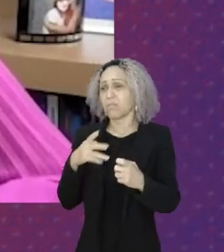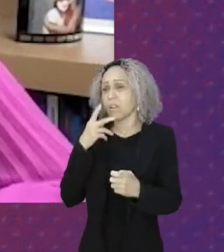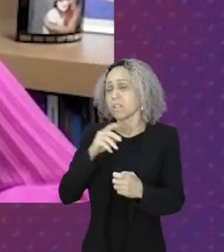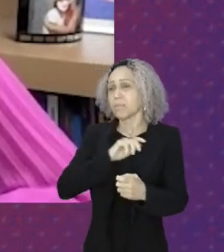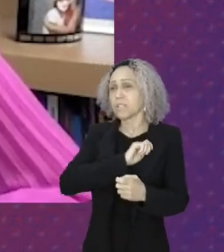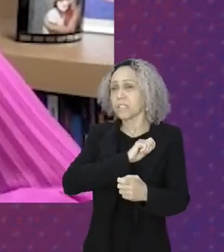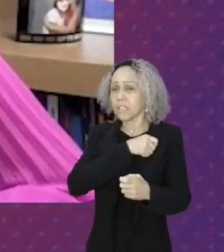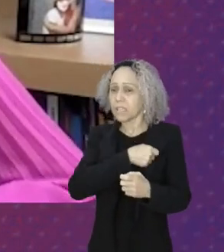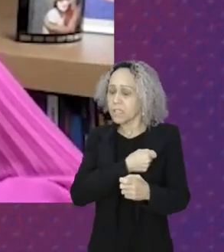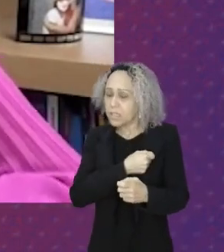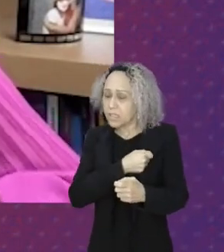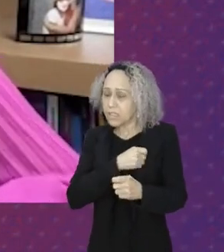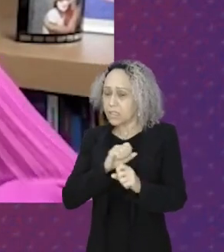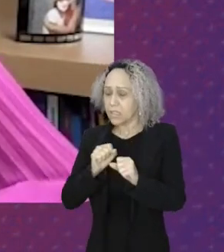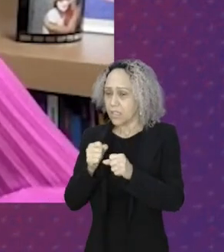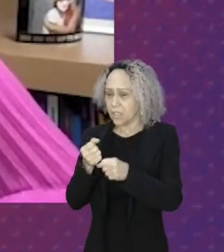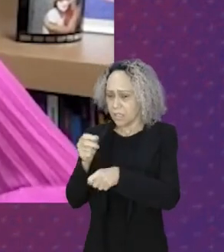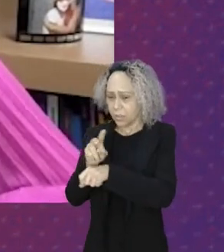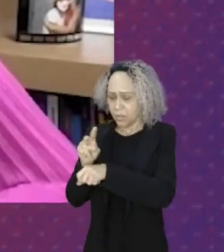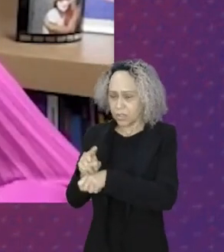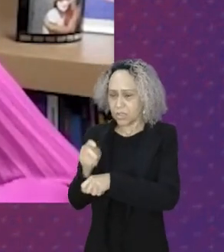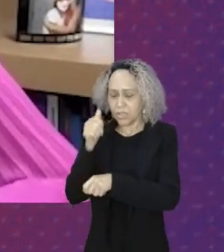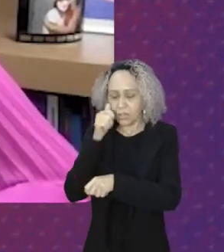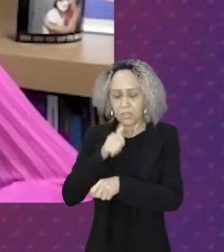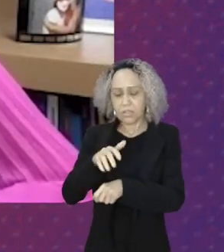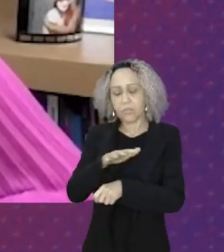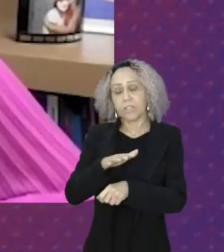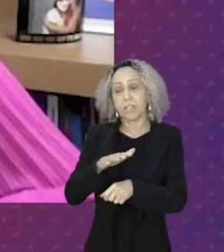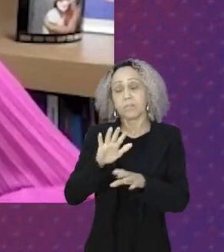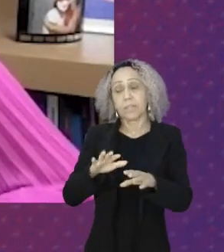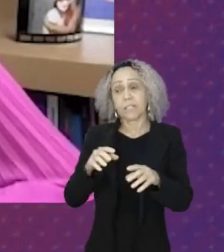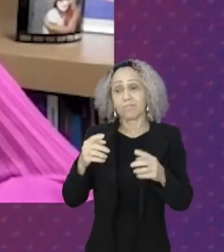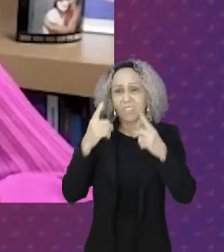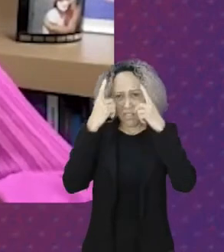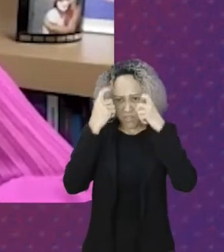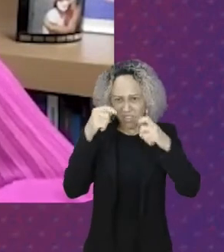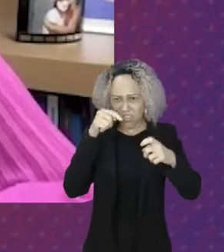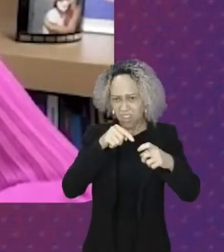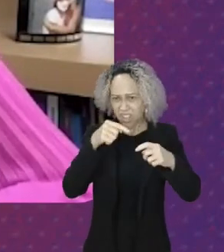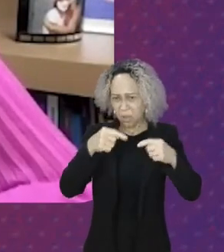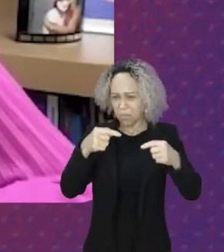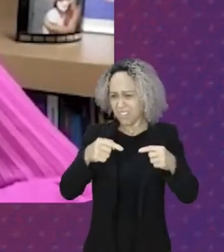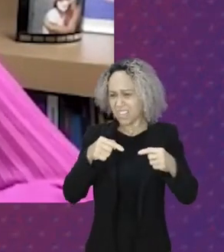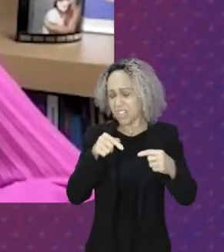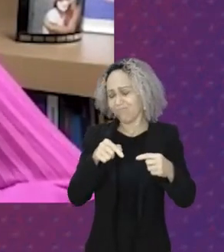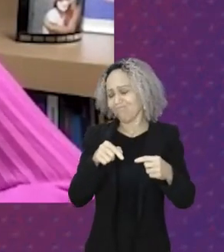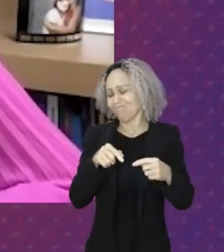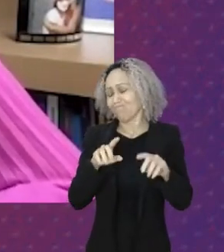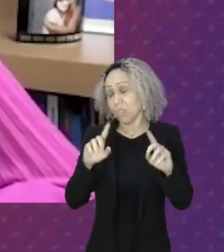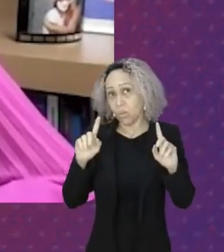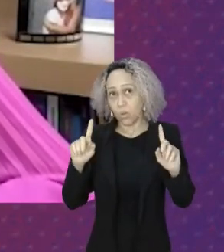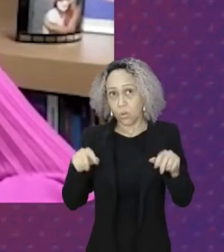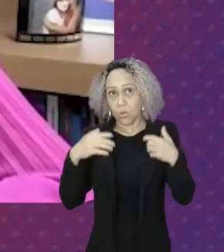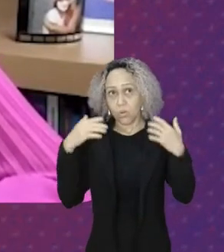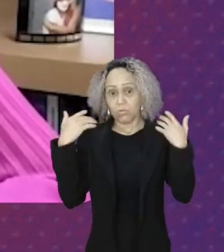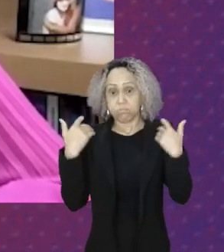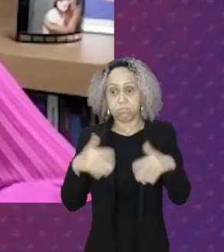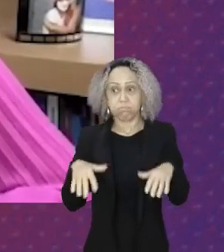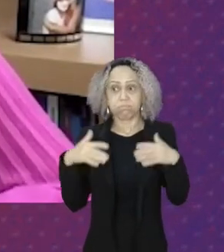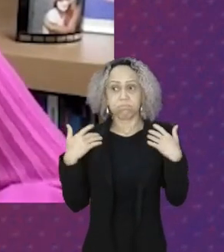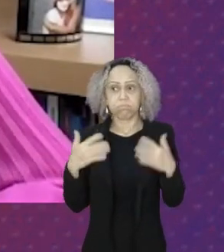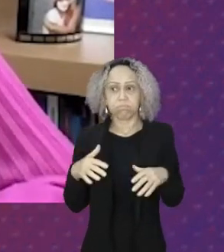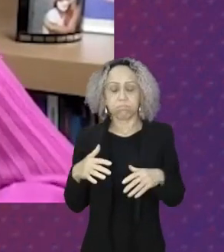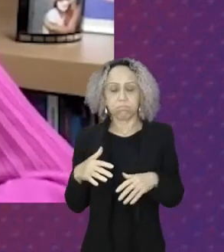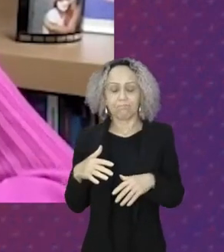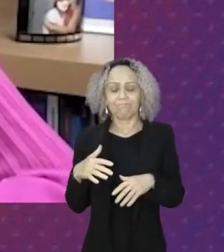mulheres e a violência política ela ainda está num campo muito desafiador,